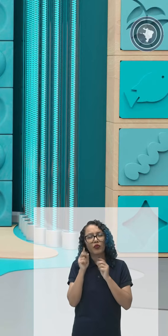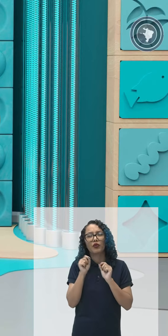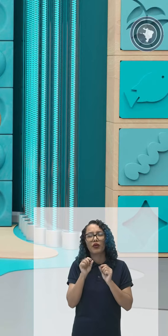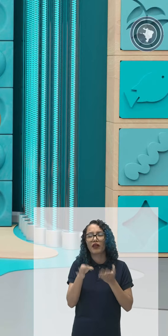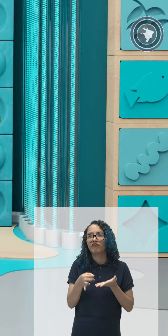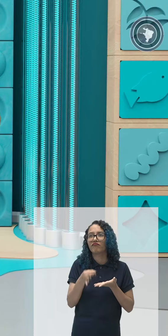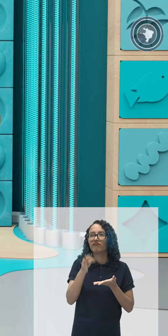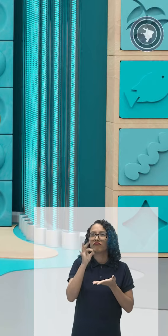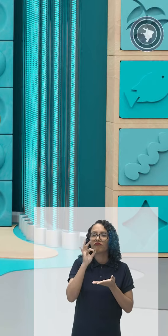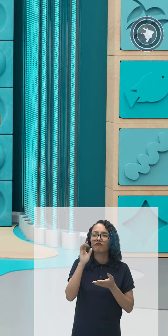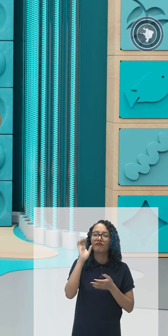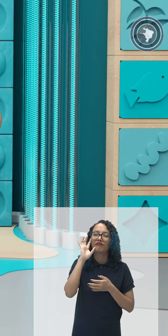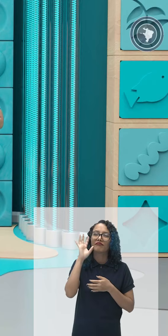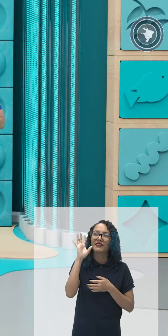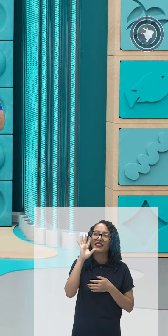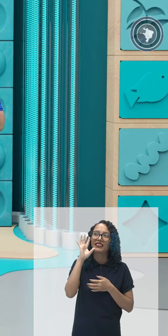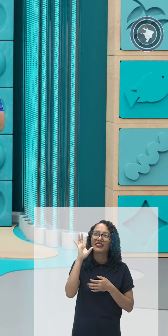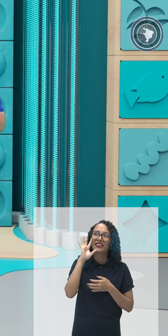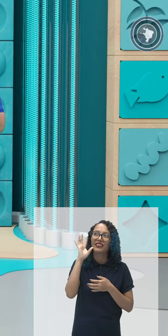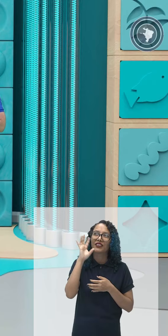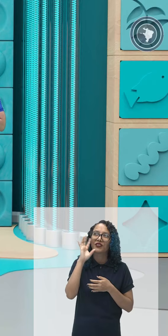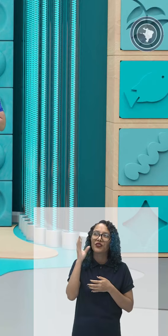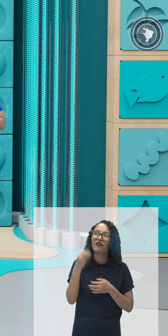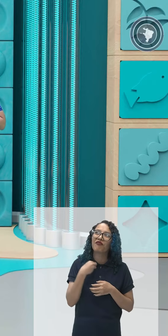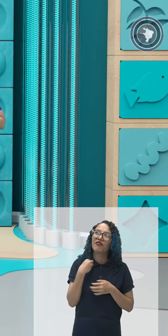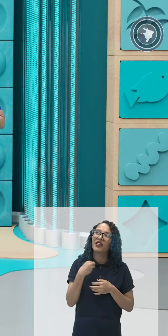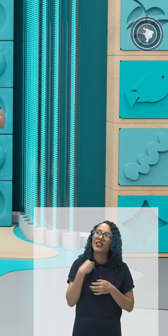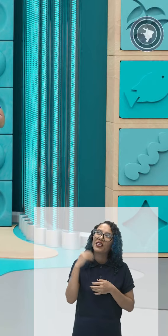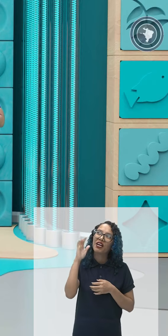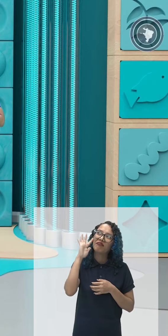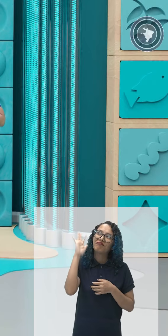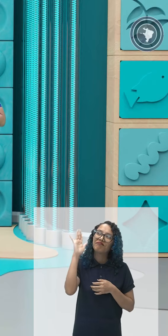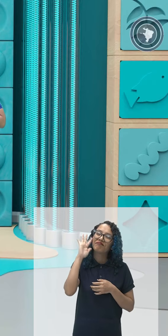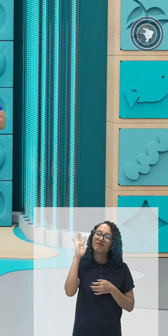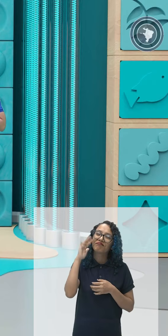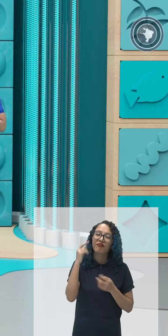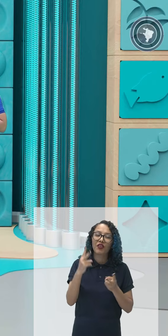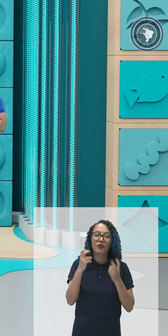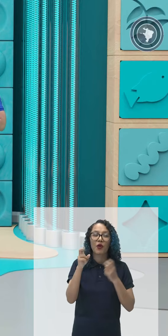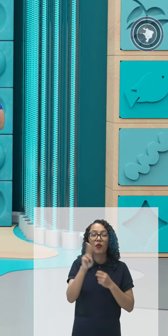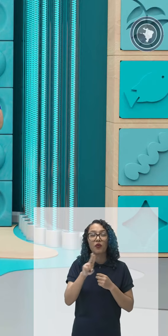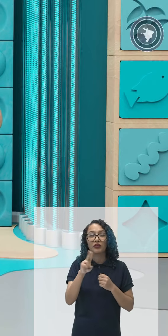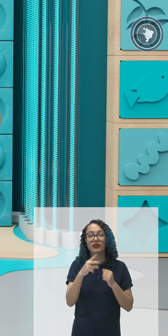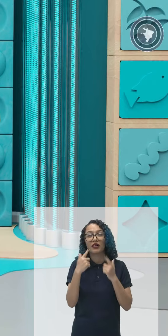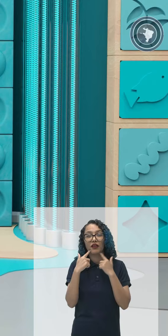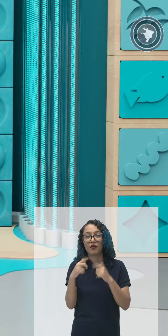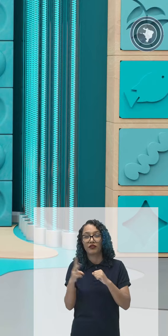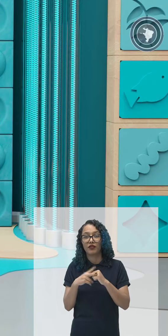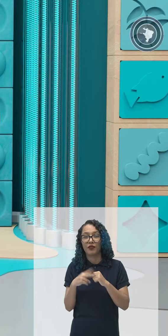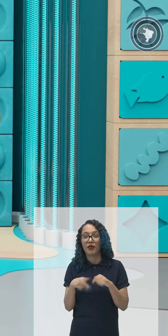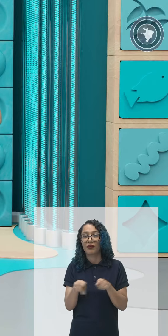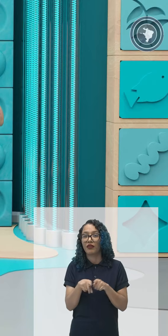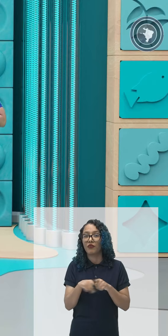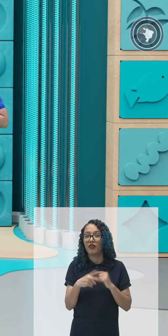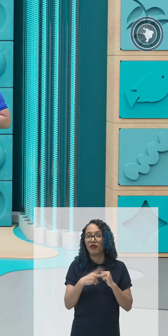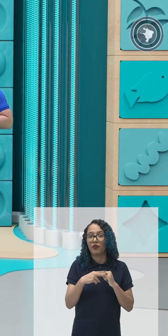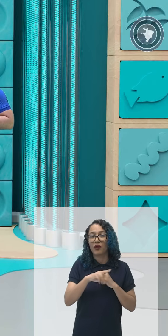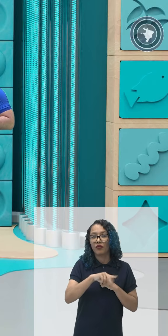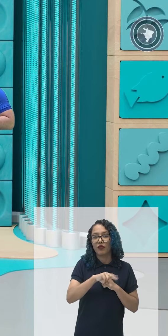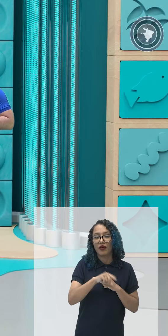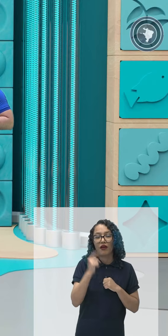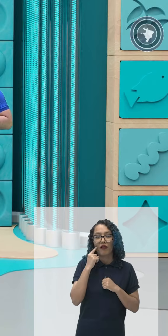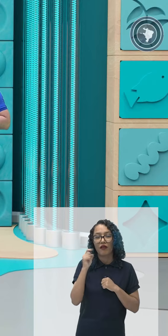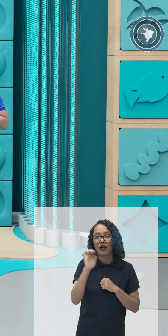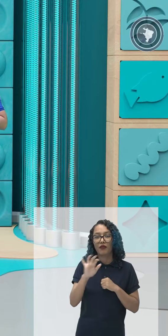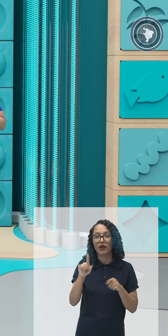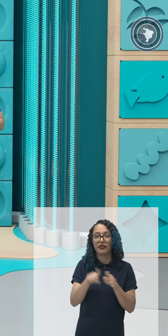café e pensando na vida. Perceba que o meme articula a linguagem verbal e não verbal, a imagem da nossa personagem e